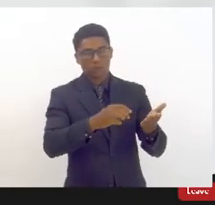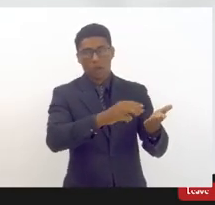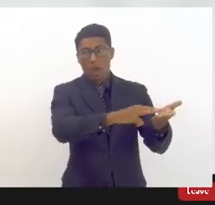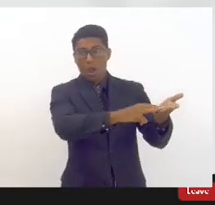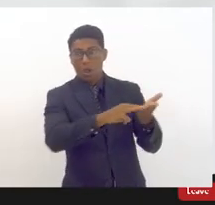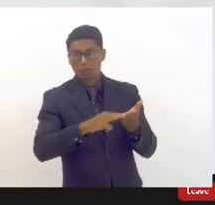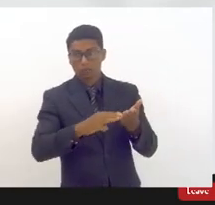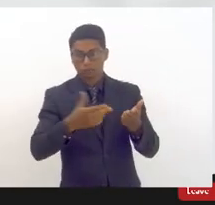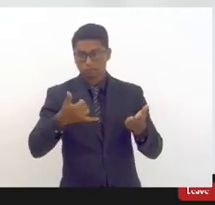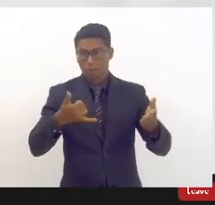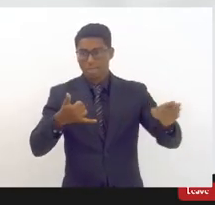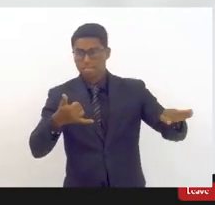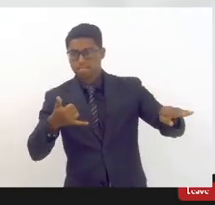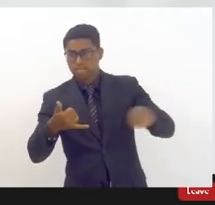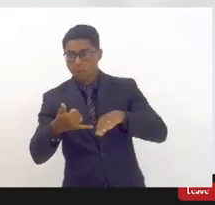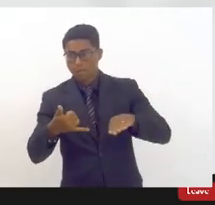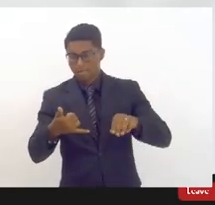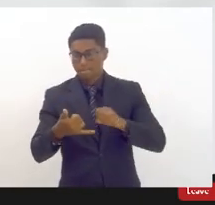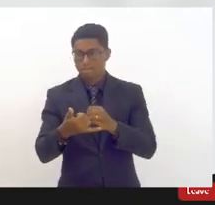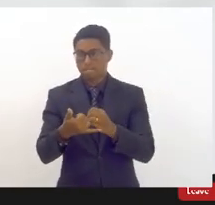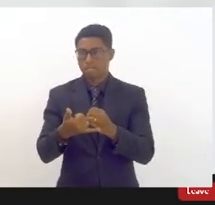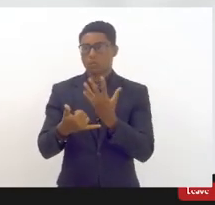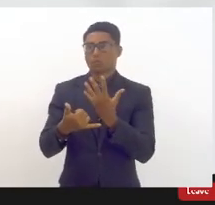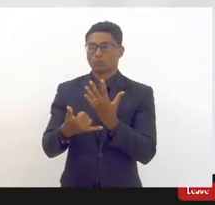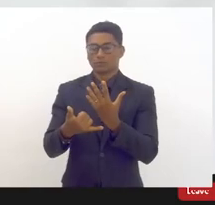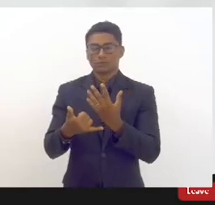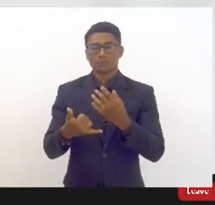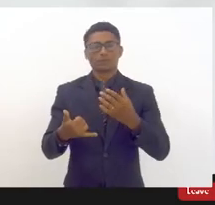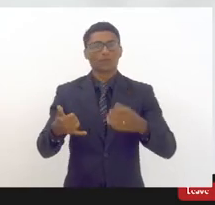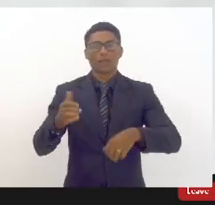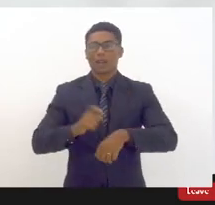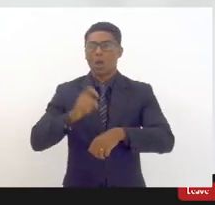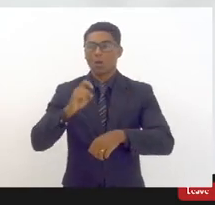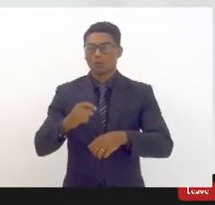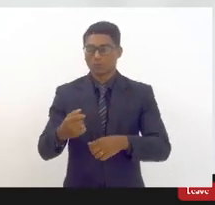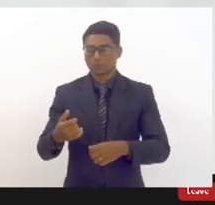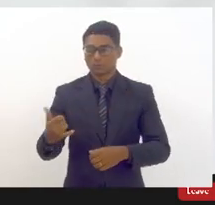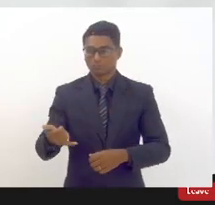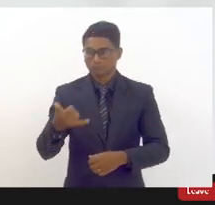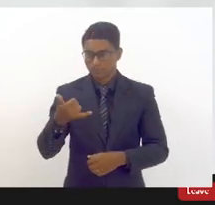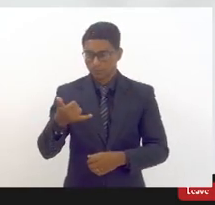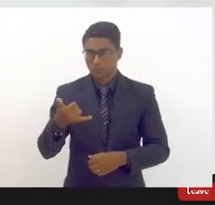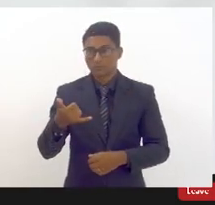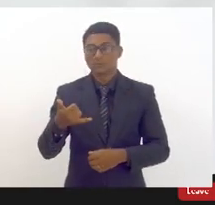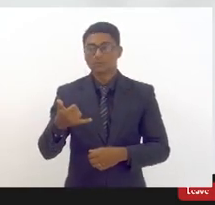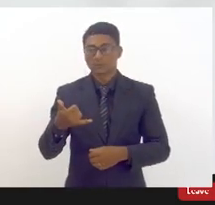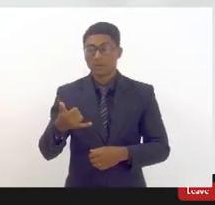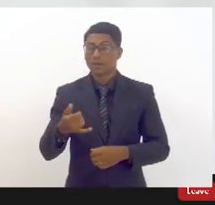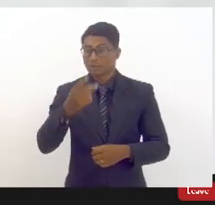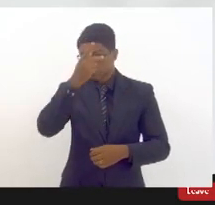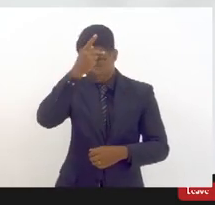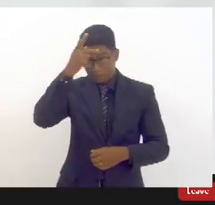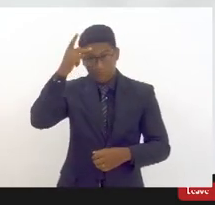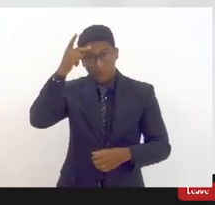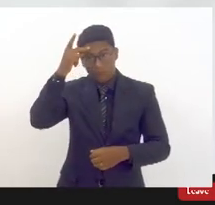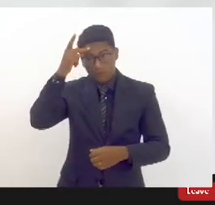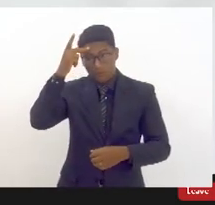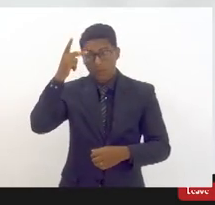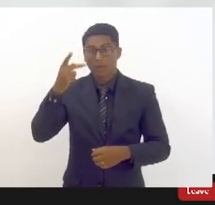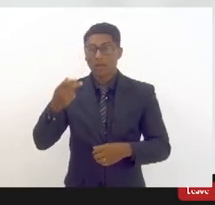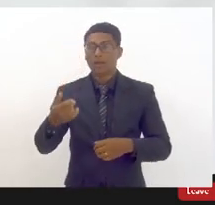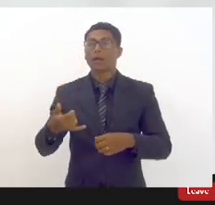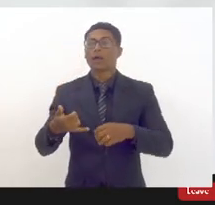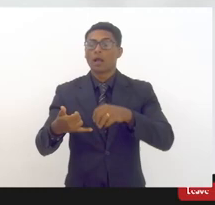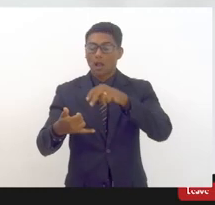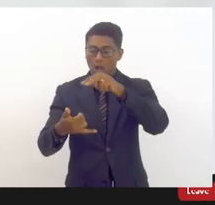terminal do usuário, do cliente, uma mensagem e que ele só vai poder voltar a usar o celular agora quando ele conseguir ler a